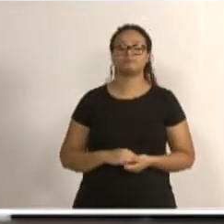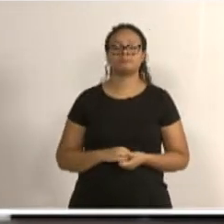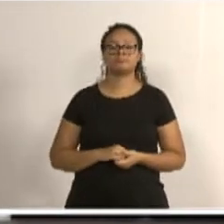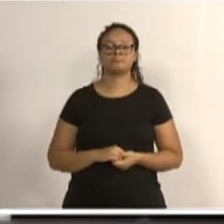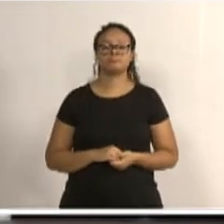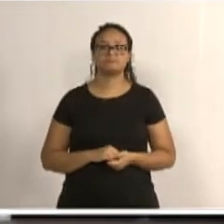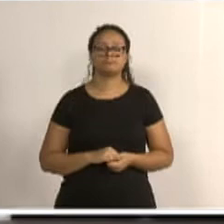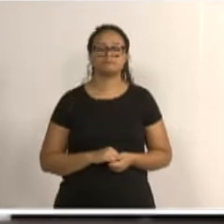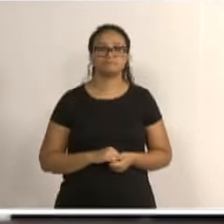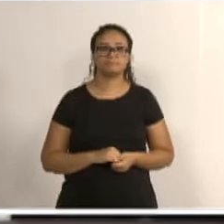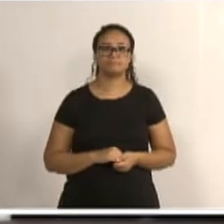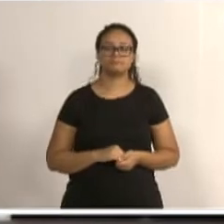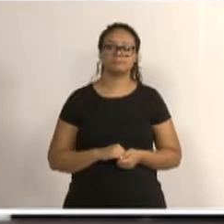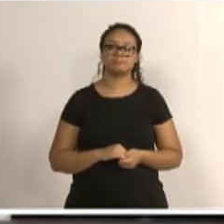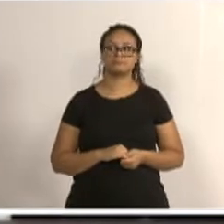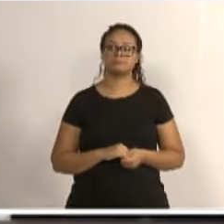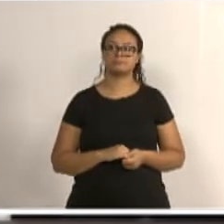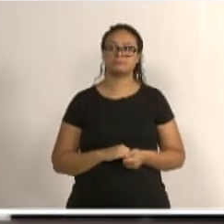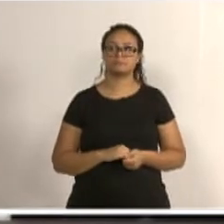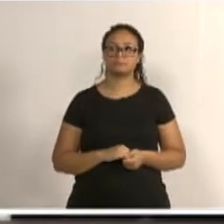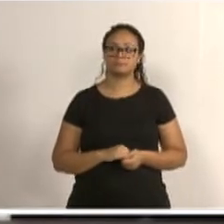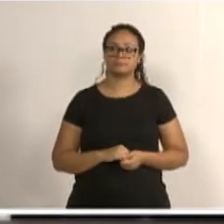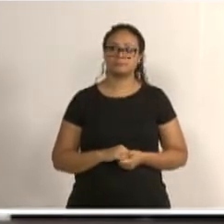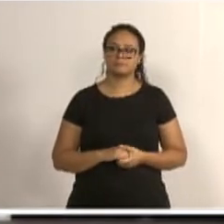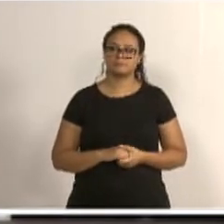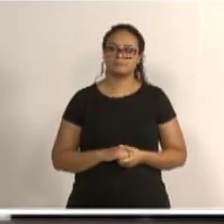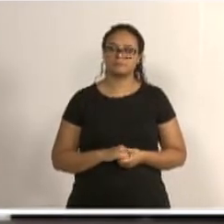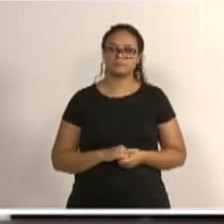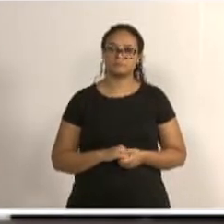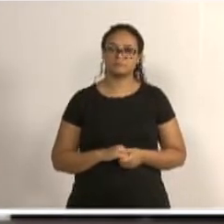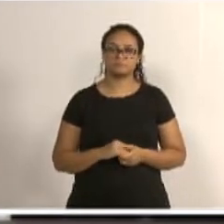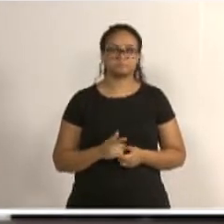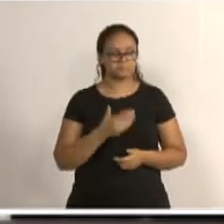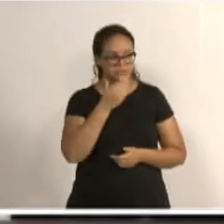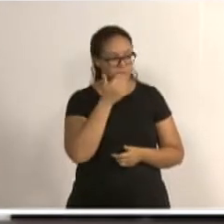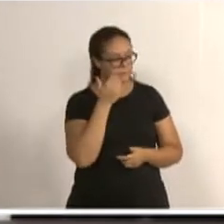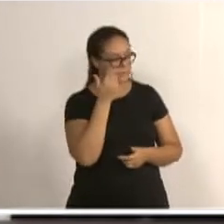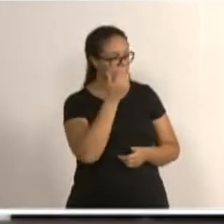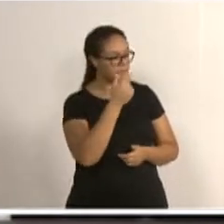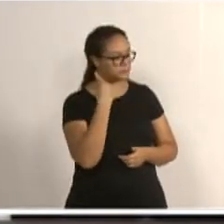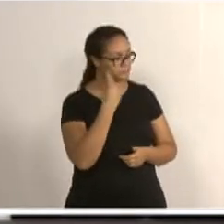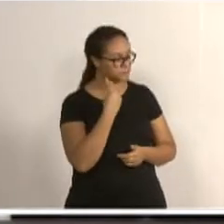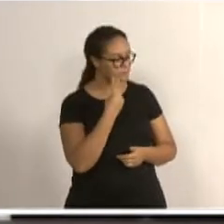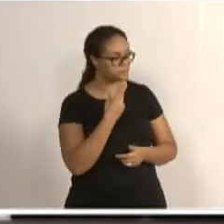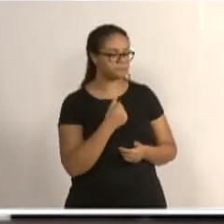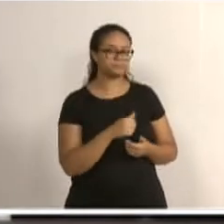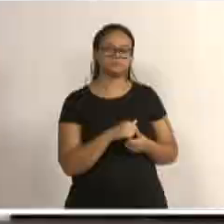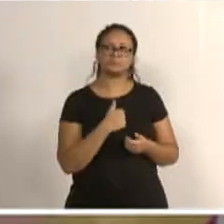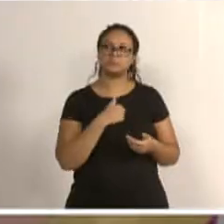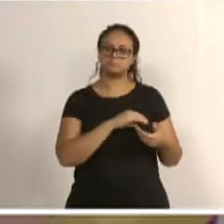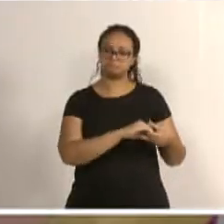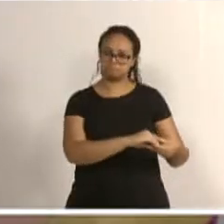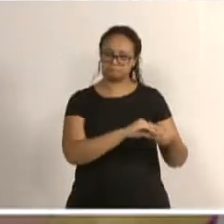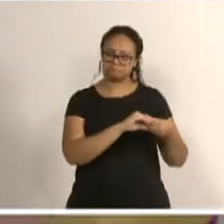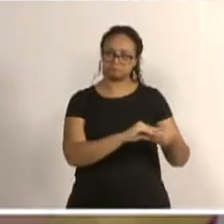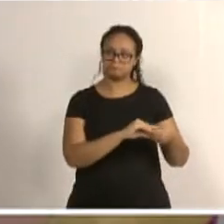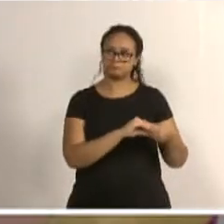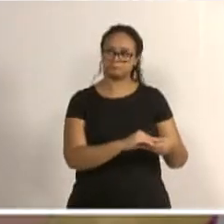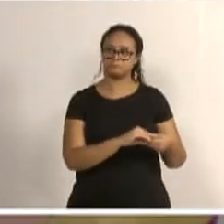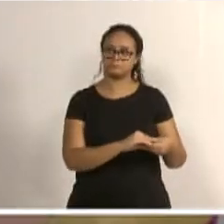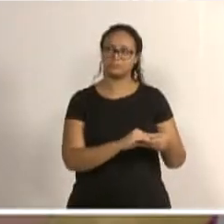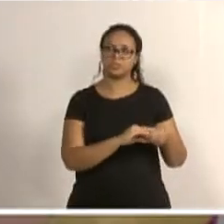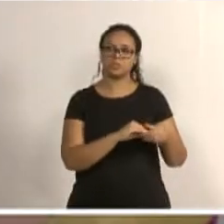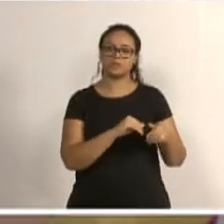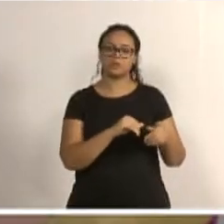perde o valor depois. Com a palavra, Vossa Excelência. Obrigado, vereador. Cumprimento o vereador proponente da